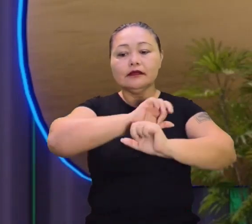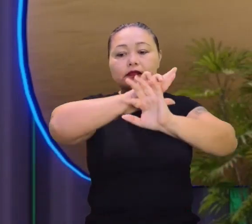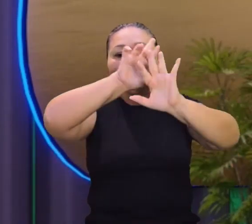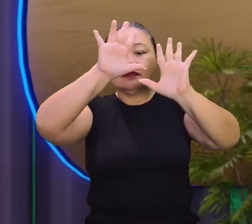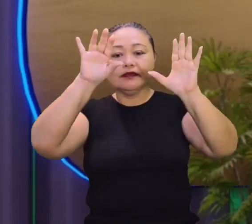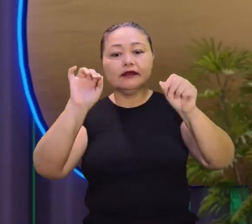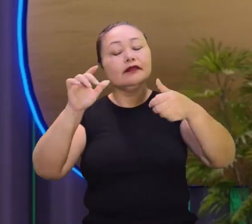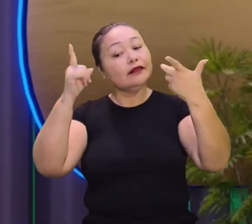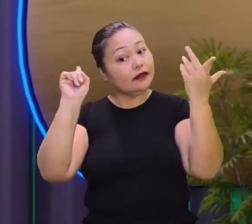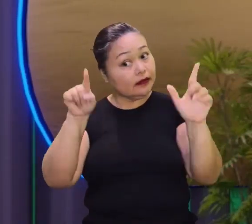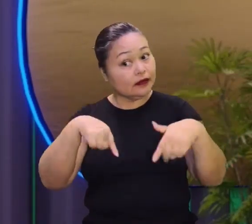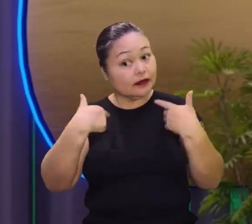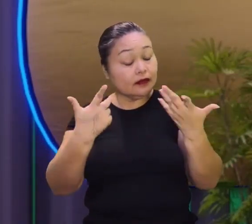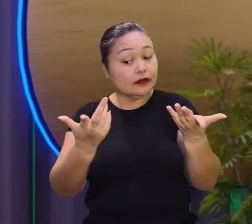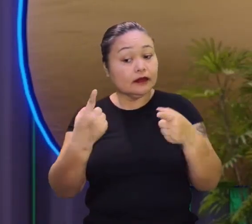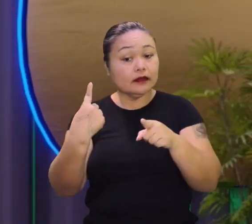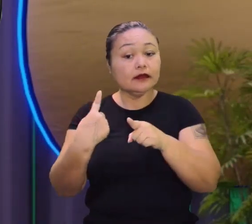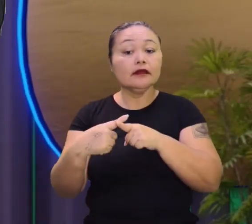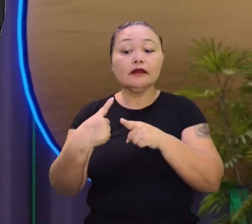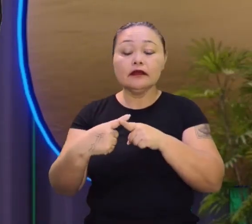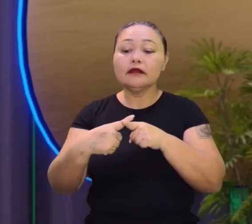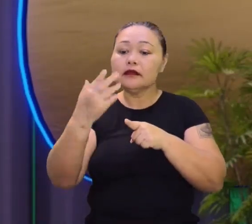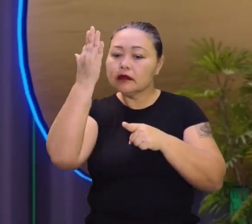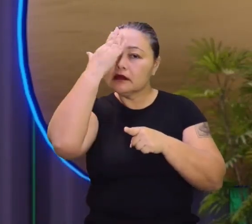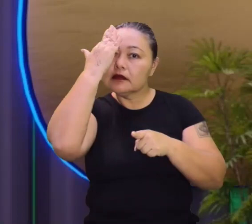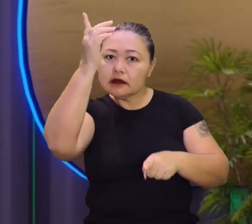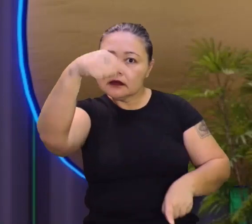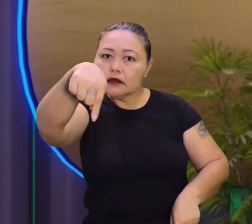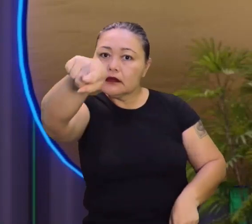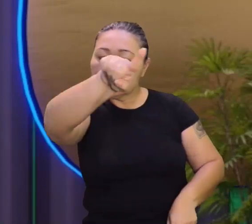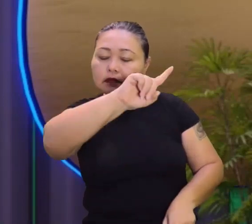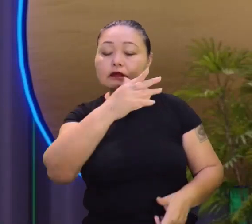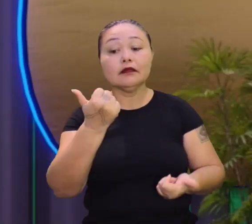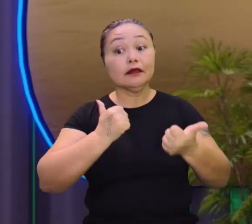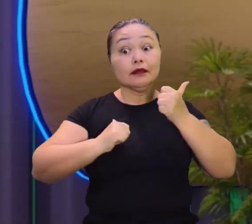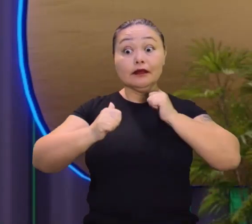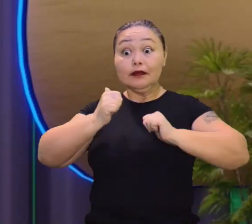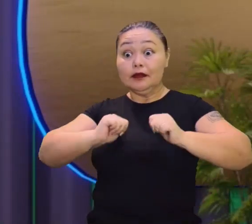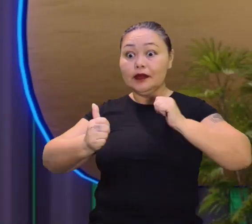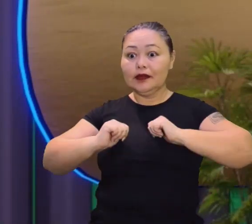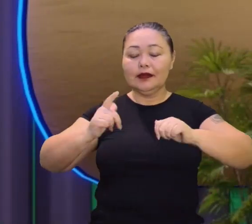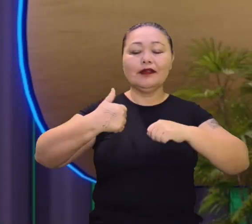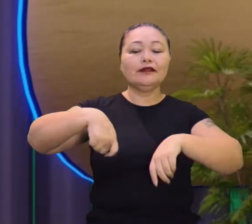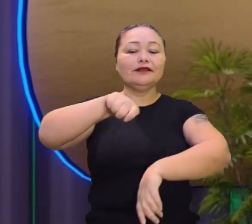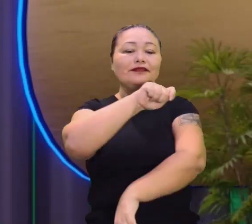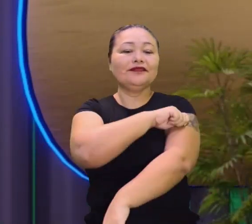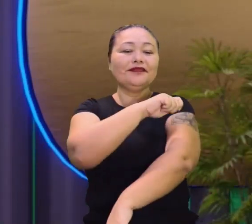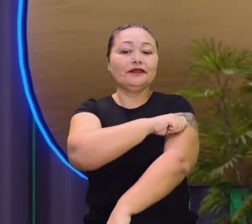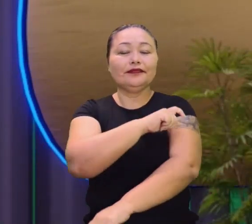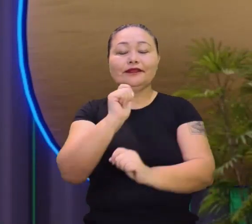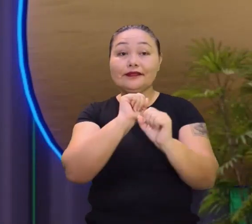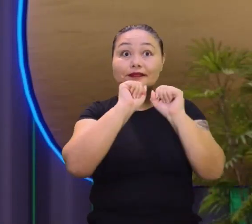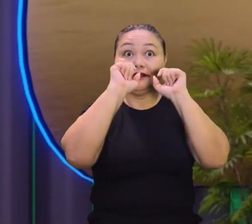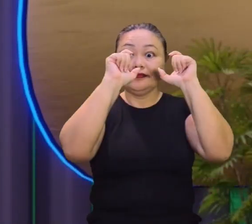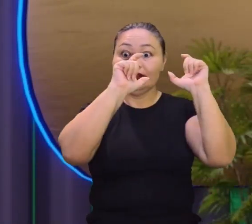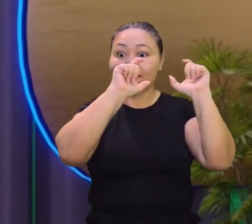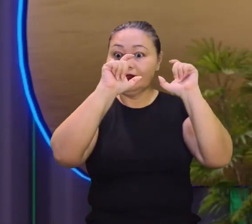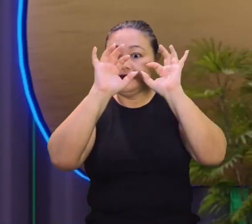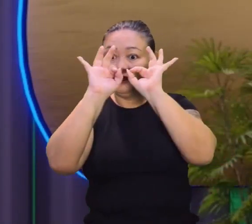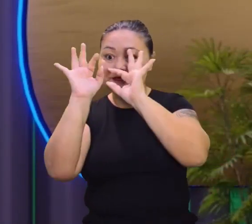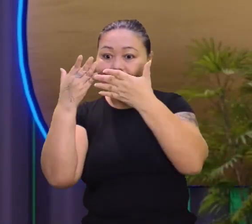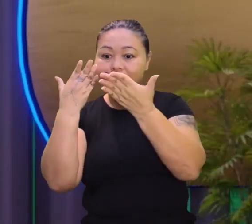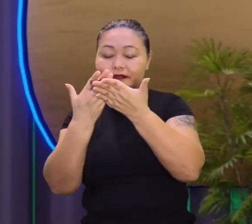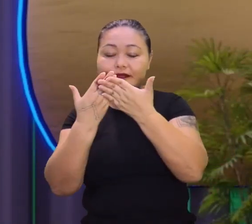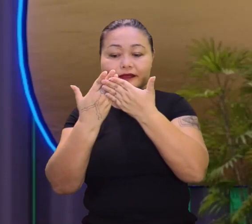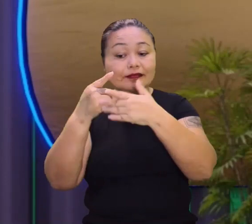com certeza, demais, porque eu sei que a galera também está ansiosa aí, nossos queridos estudantes que ficaram ligados durante a aula e